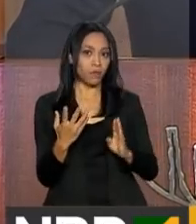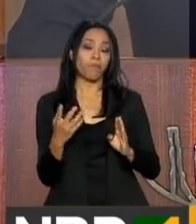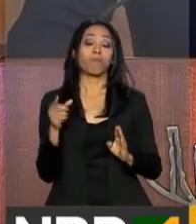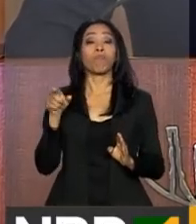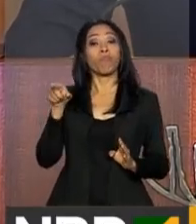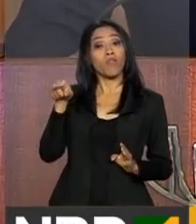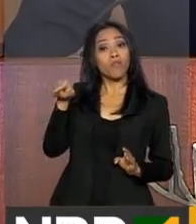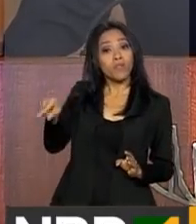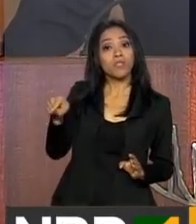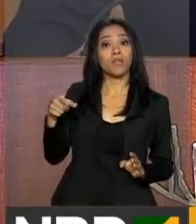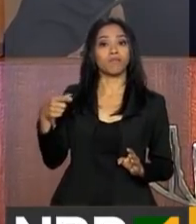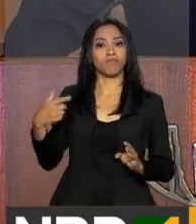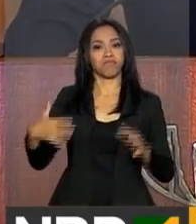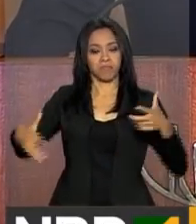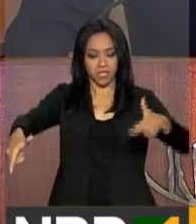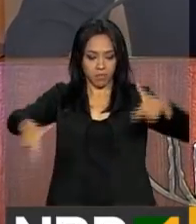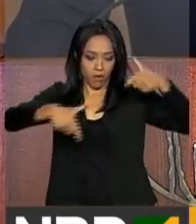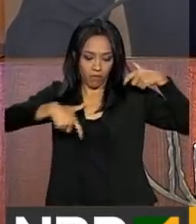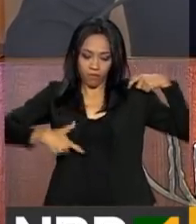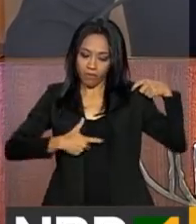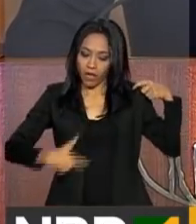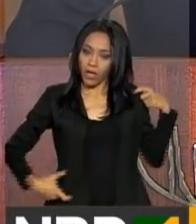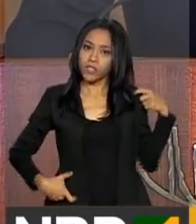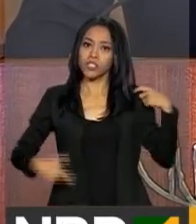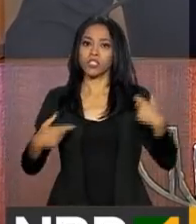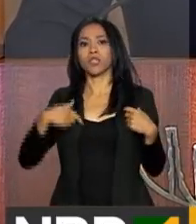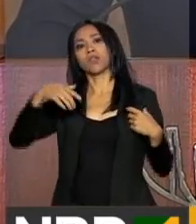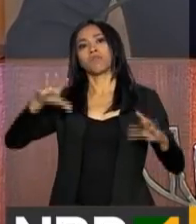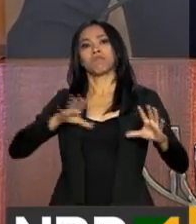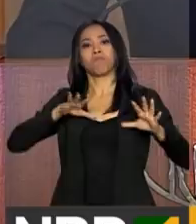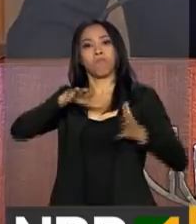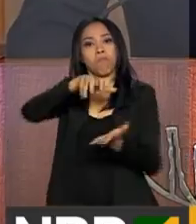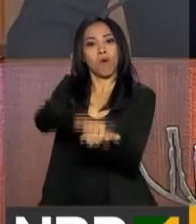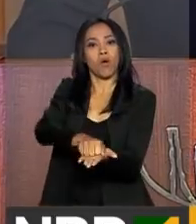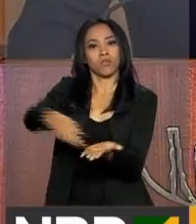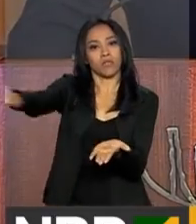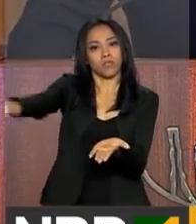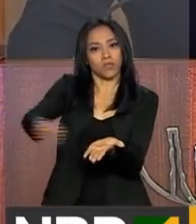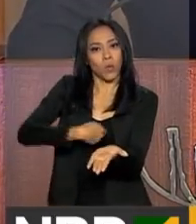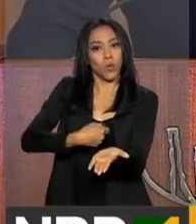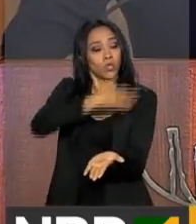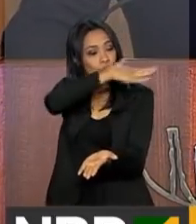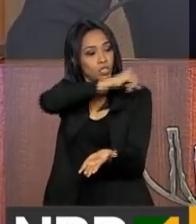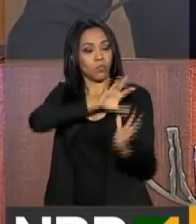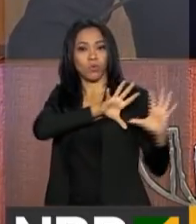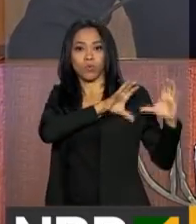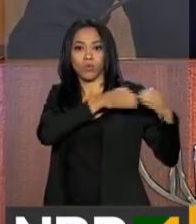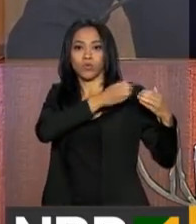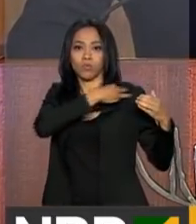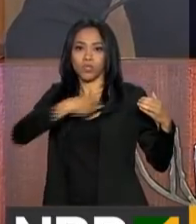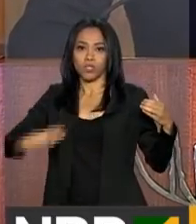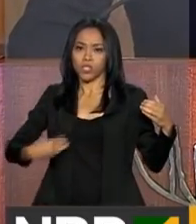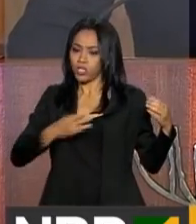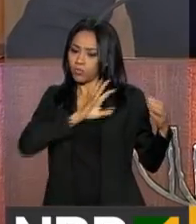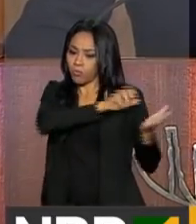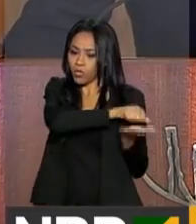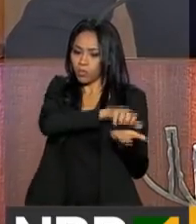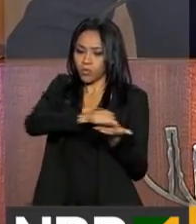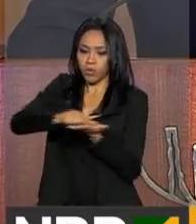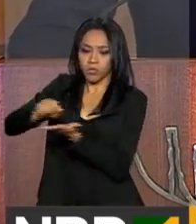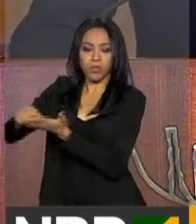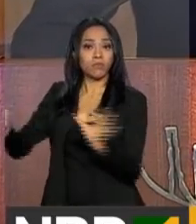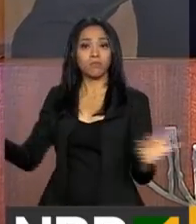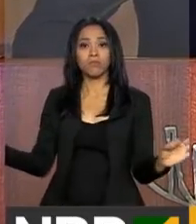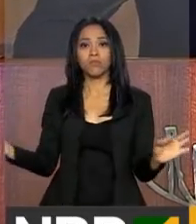recebeu na faixa, tomou posse, chamou os ministros, né? Fizeram lá o juramento, deu posse a todos e